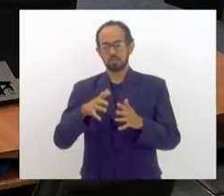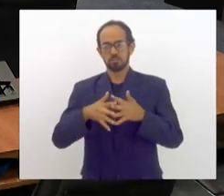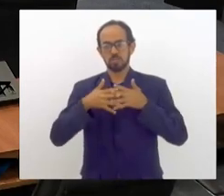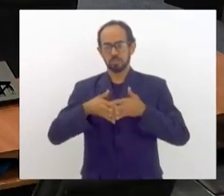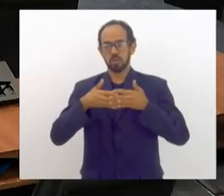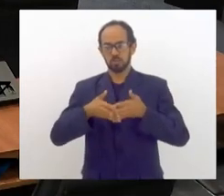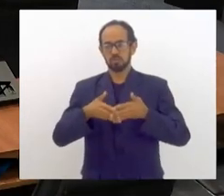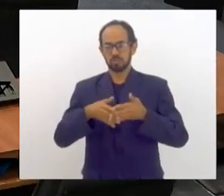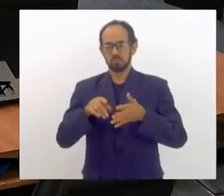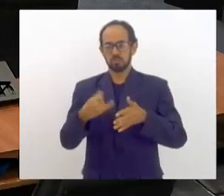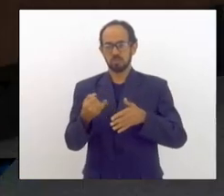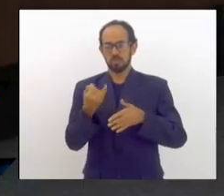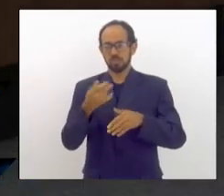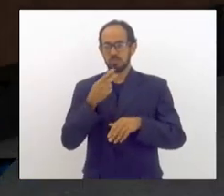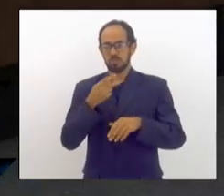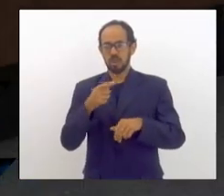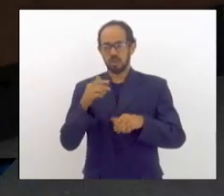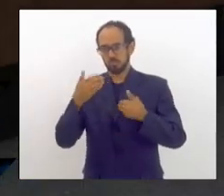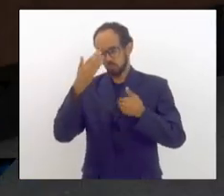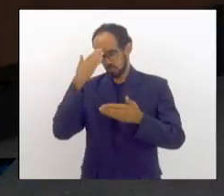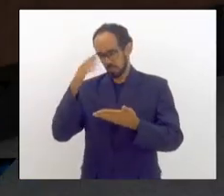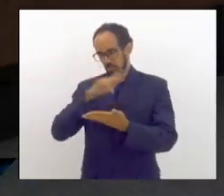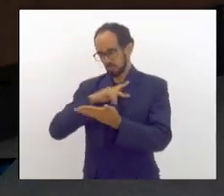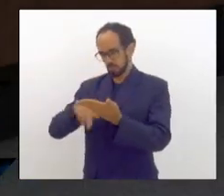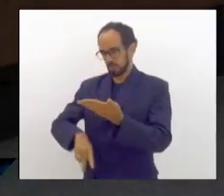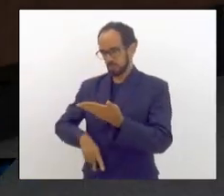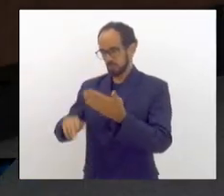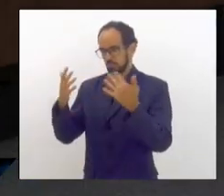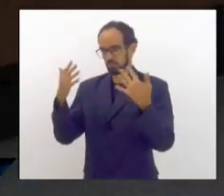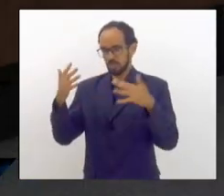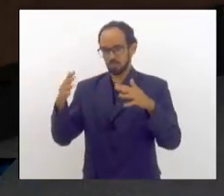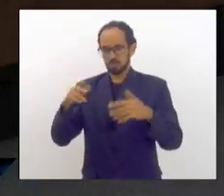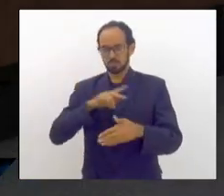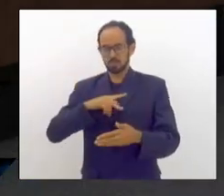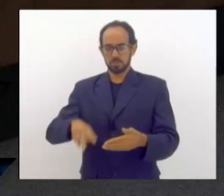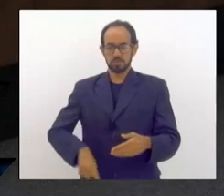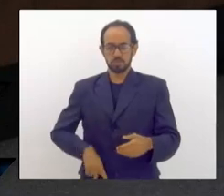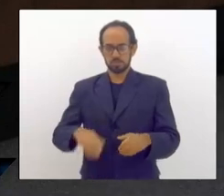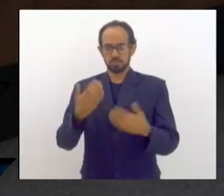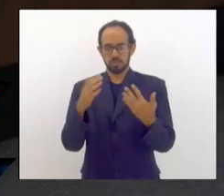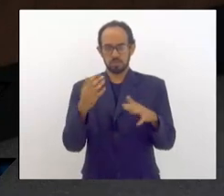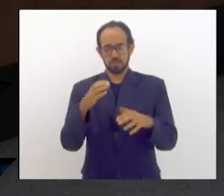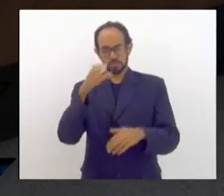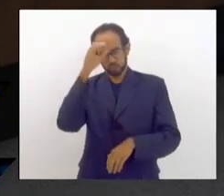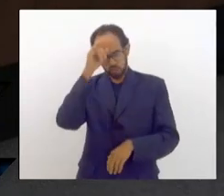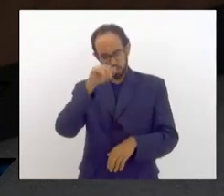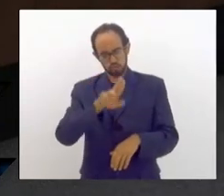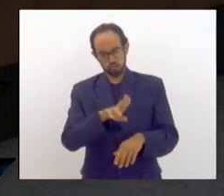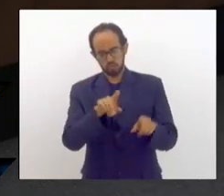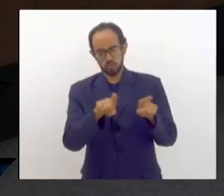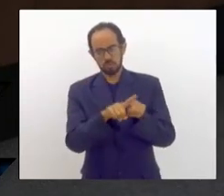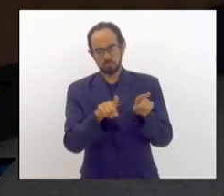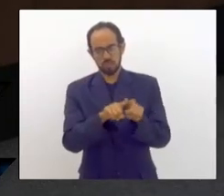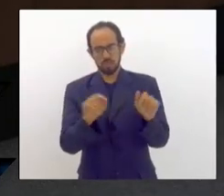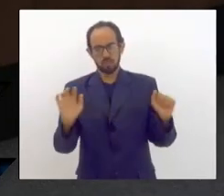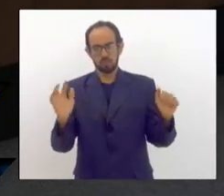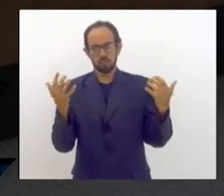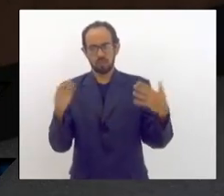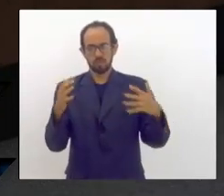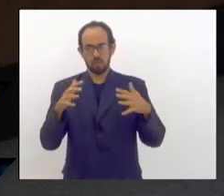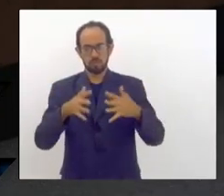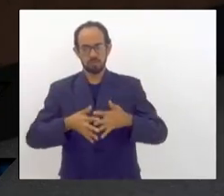essa consideração. Muito obrigado, senhor presidente. Parabéns pela presidência. Parabéns, tia Ju, pela brilhante presidência. Viva o povo de